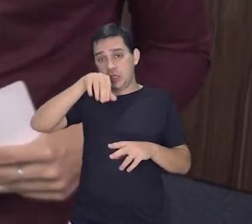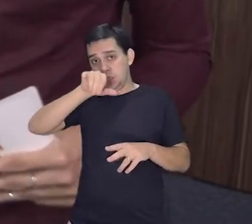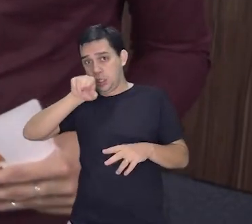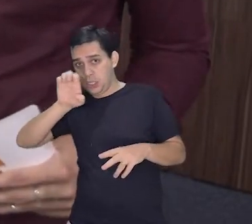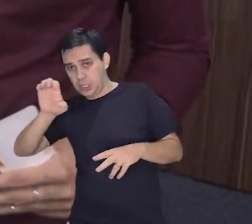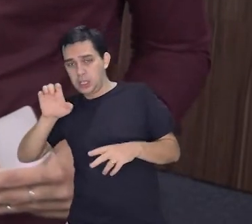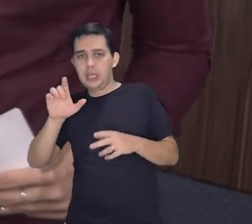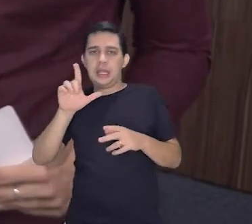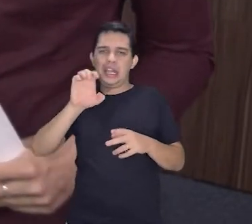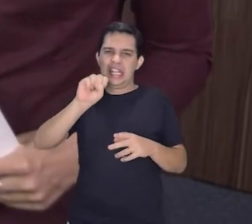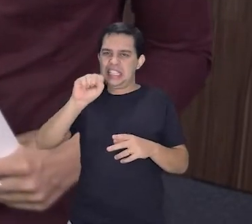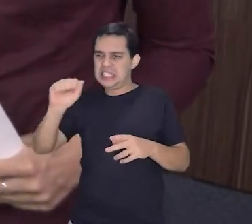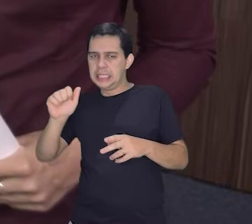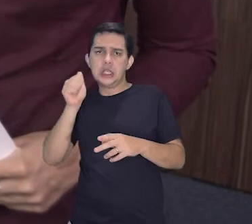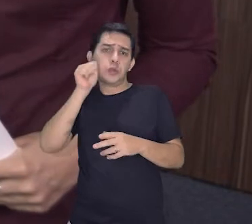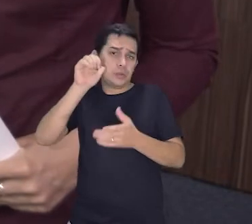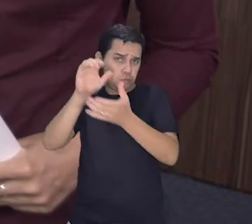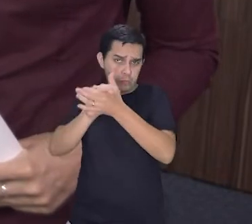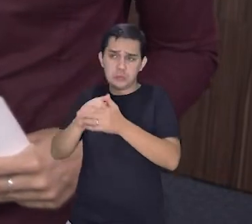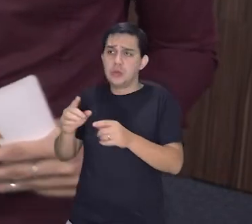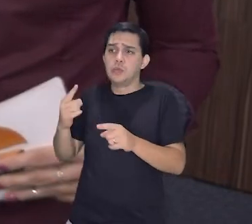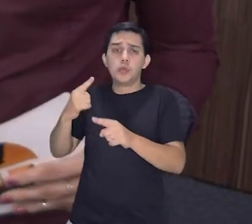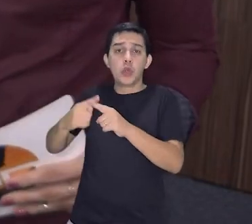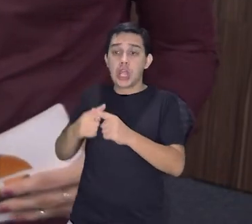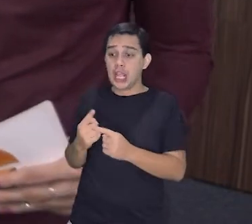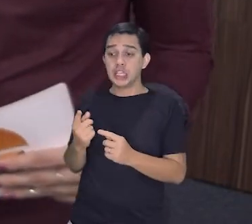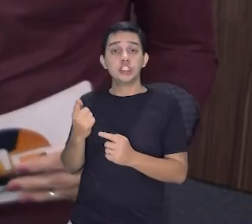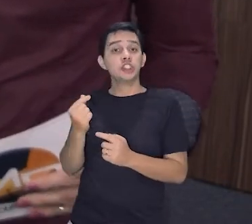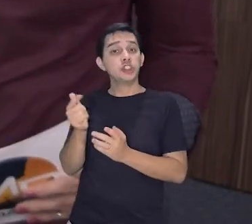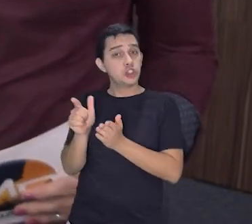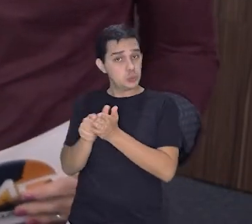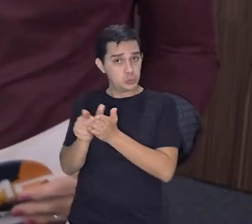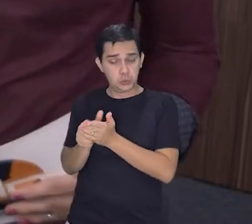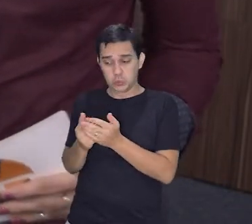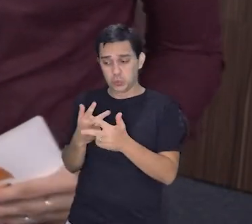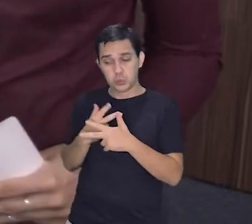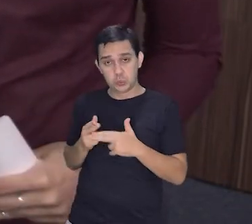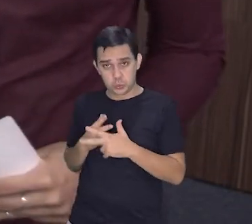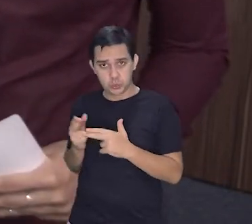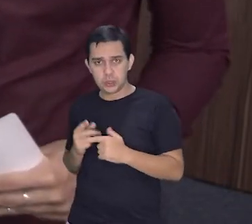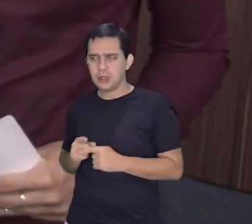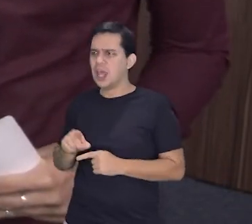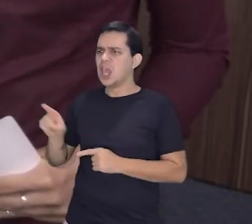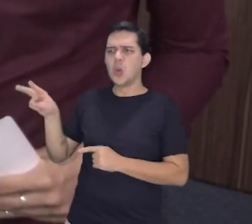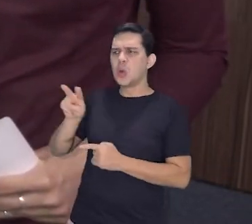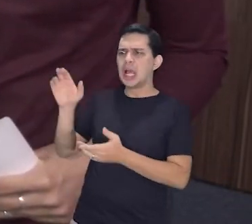de lavagem de dinheiro. A investigação apontou um padrão de vida milionário do casal que era